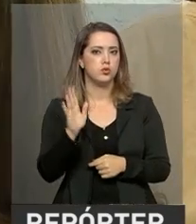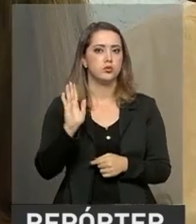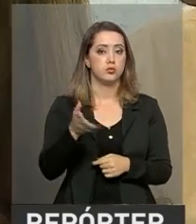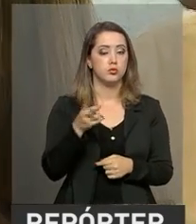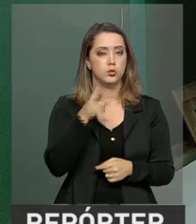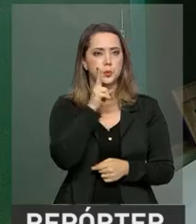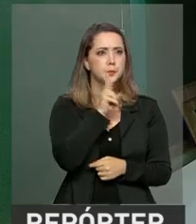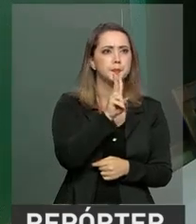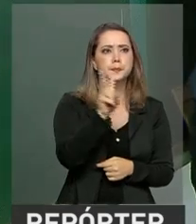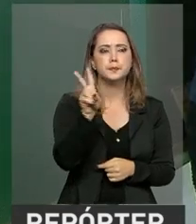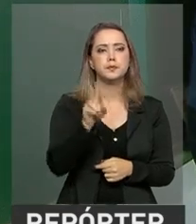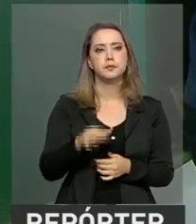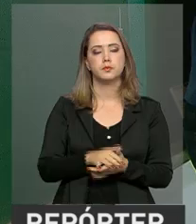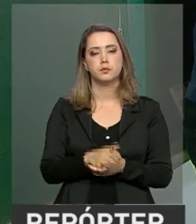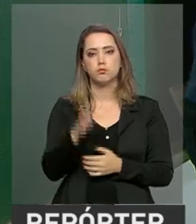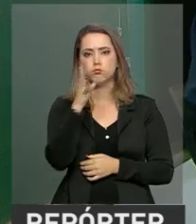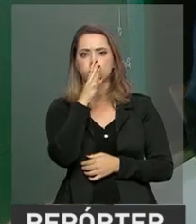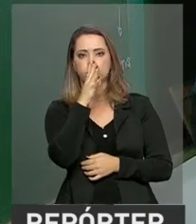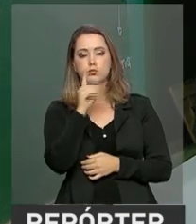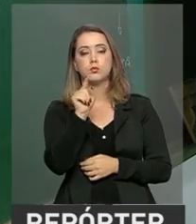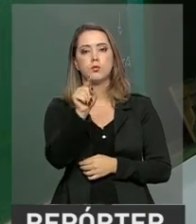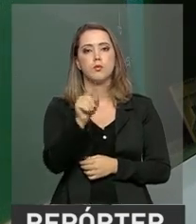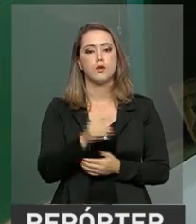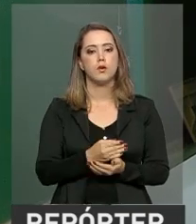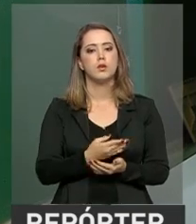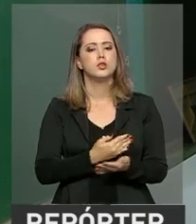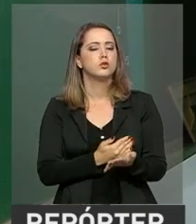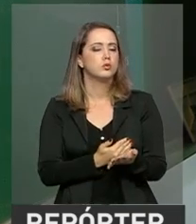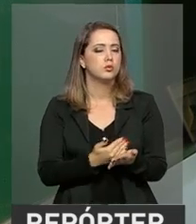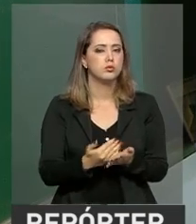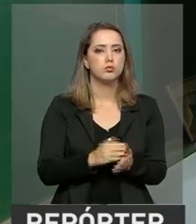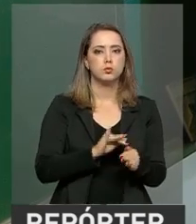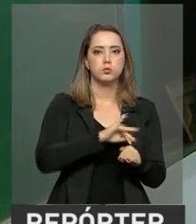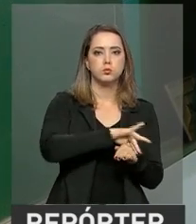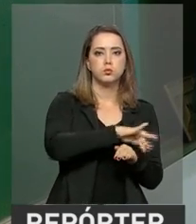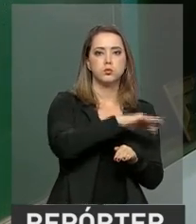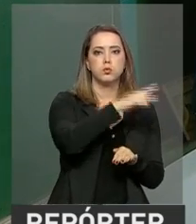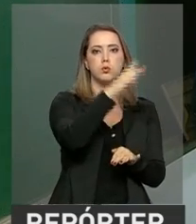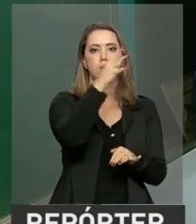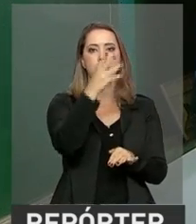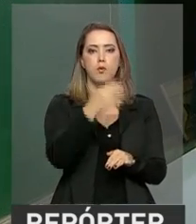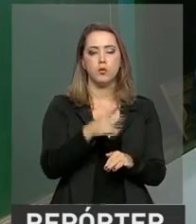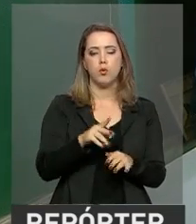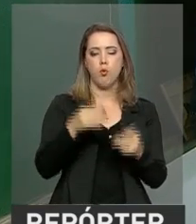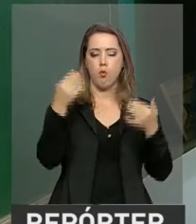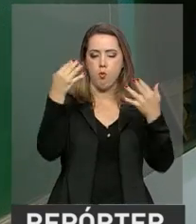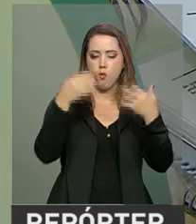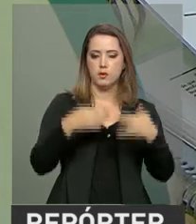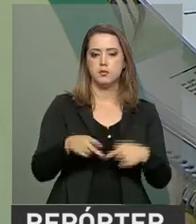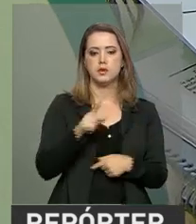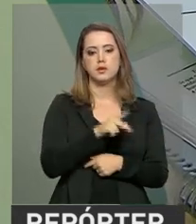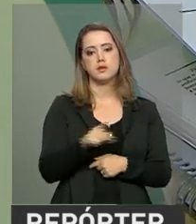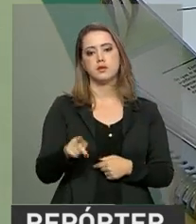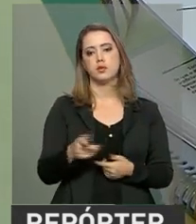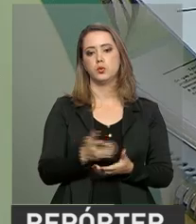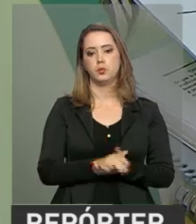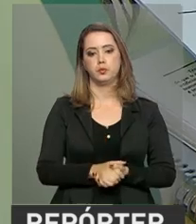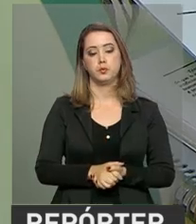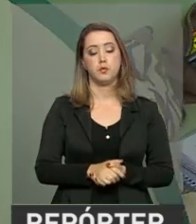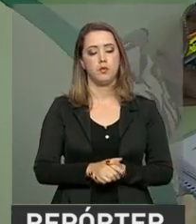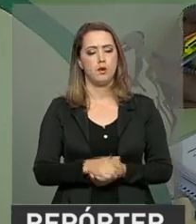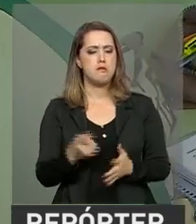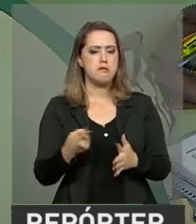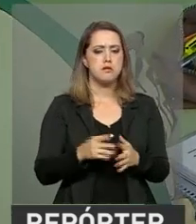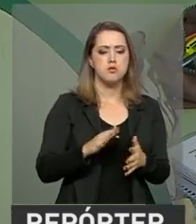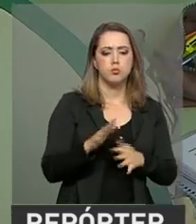mais atentos. Inicialmente, a proporção de rochas formadas e não degradadas ainda é muito alta. Entre livros e